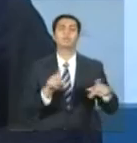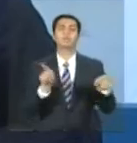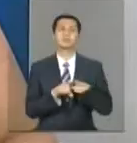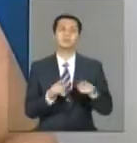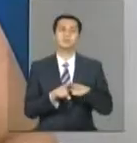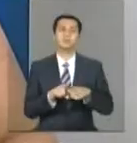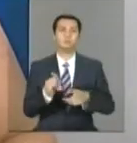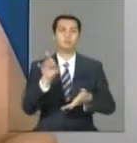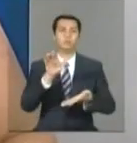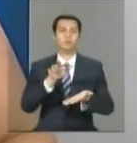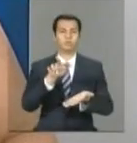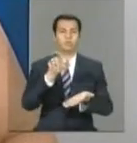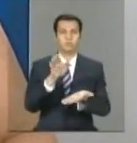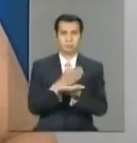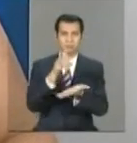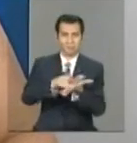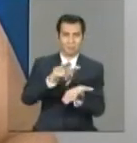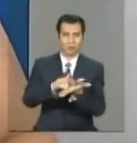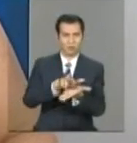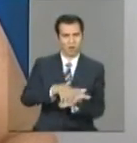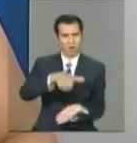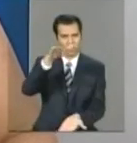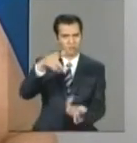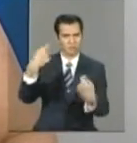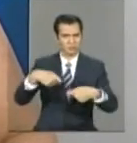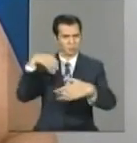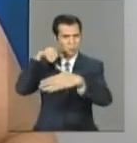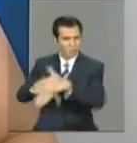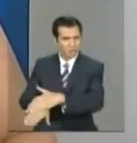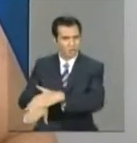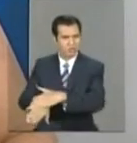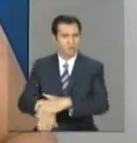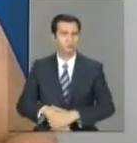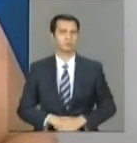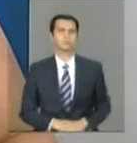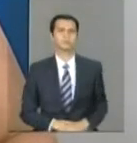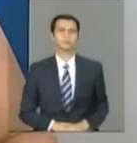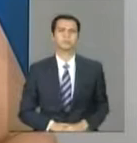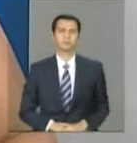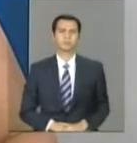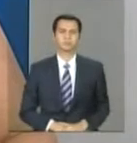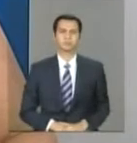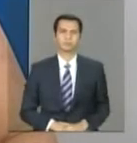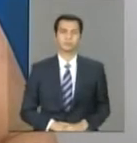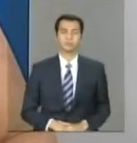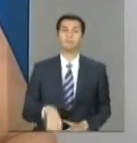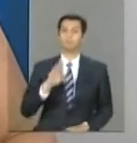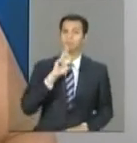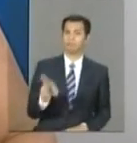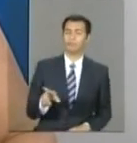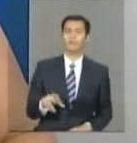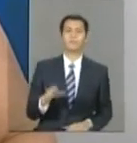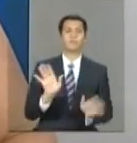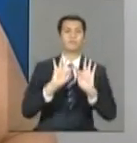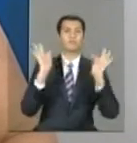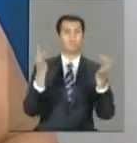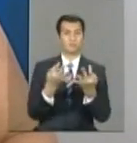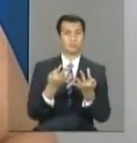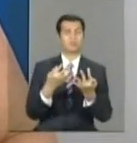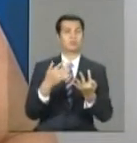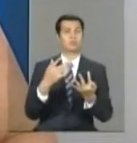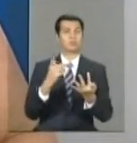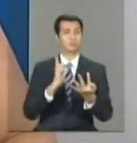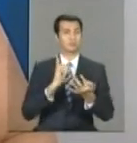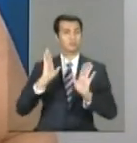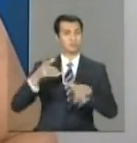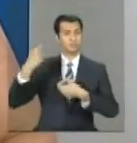não? Bom, uma família que o município tentou localizar durante os 48 meses